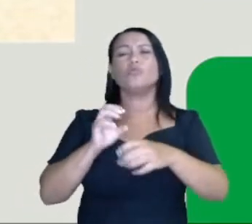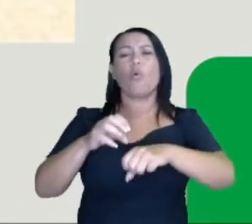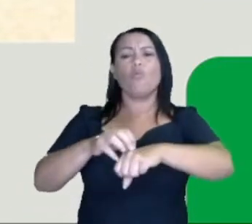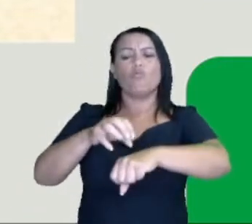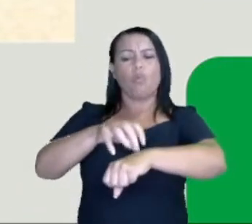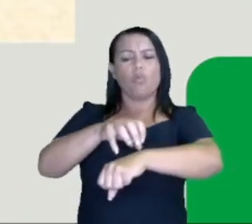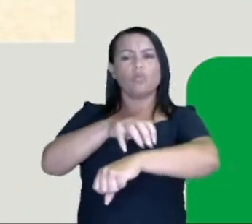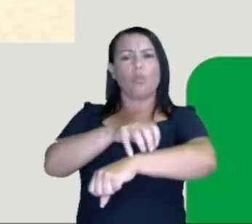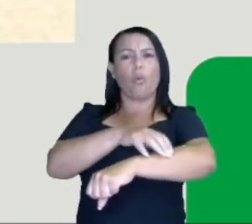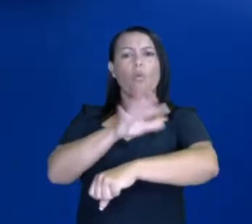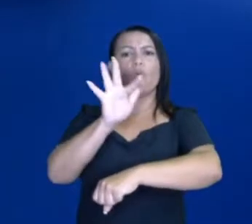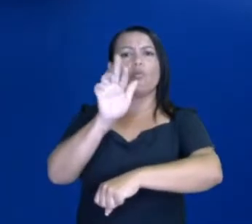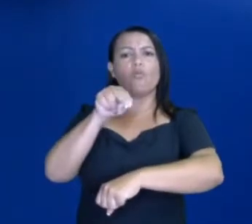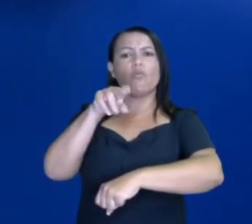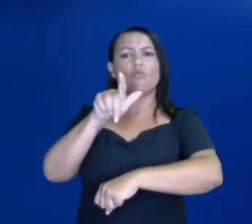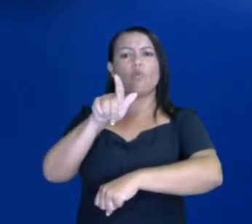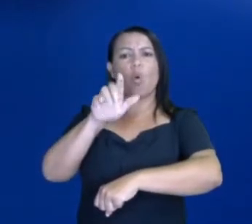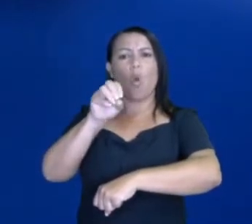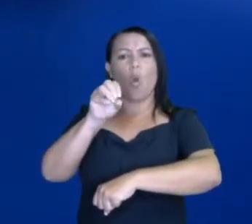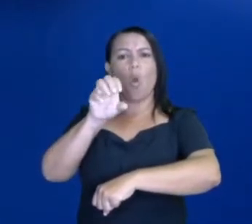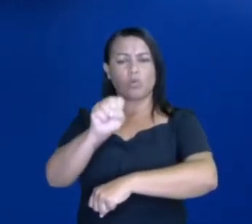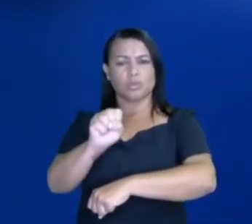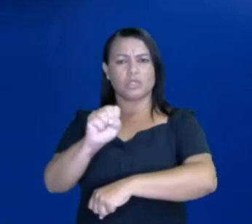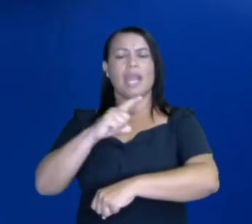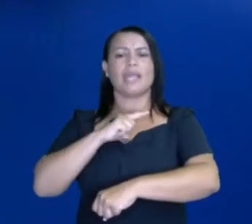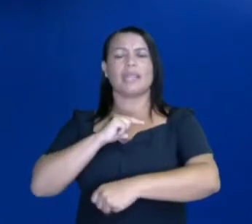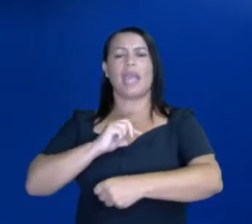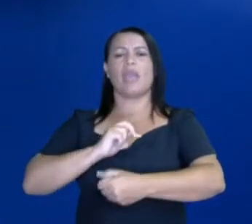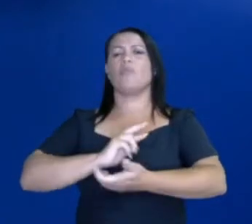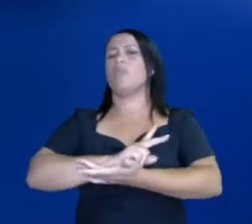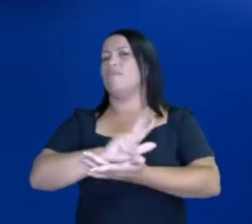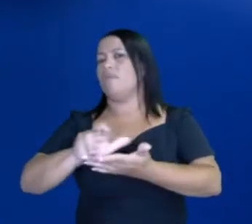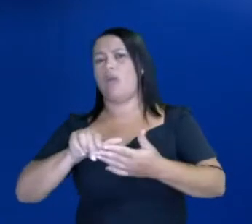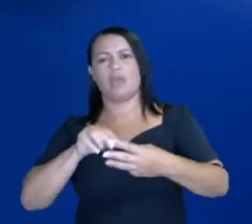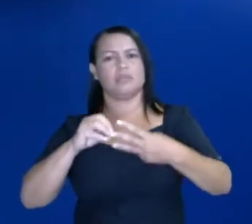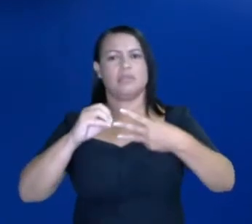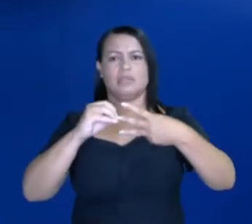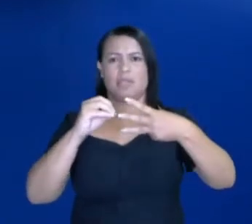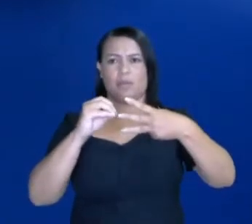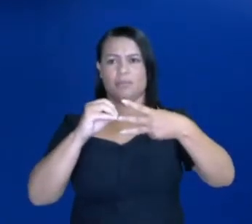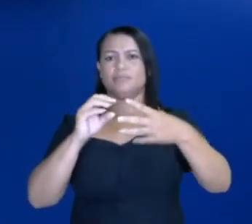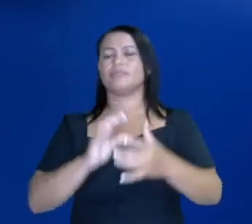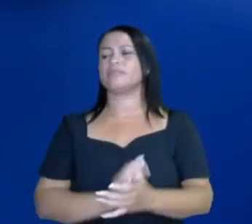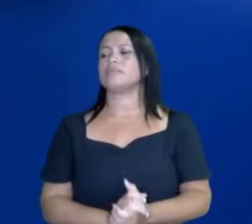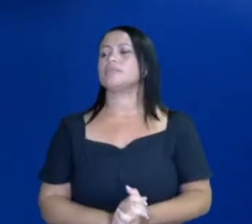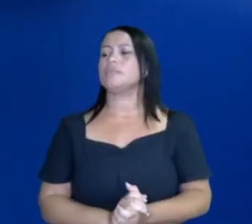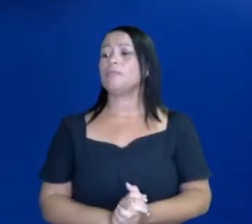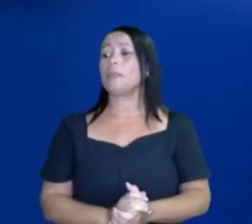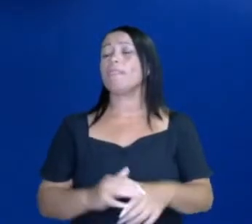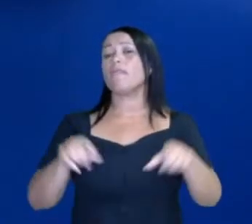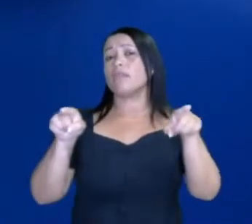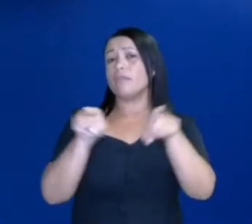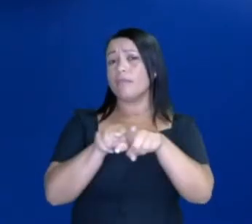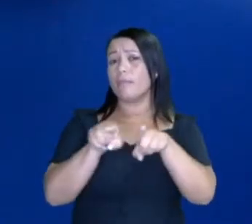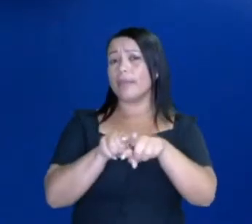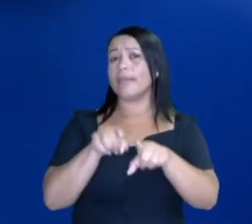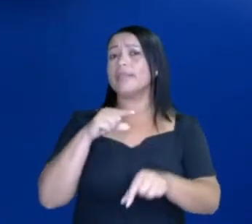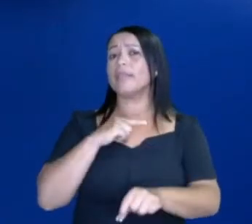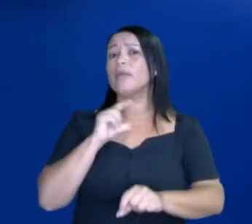seres pluricelulares, formados por mais de uma célula. E temos